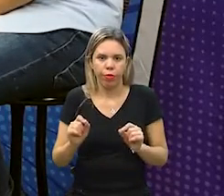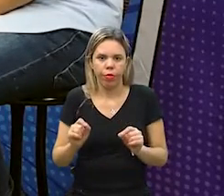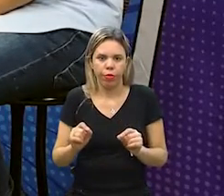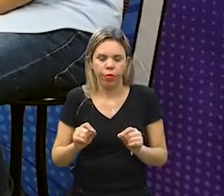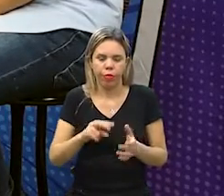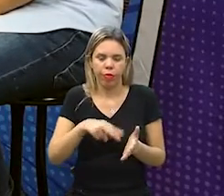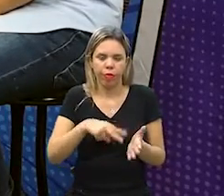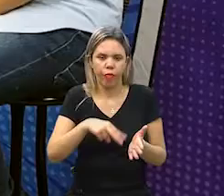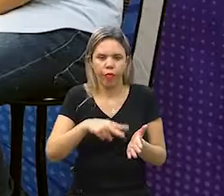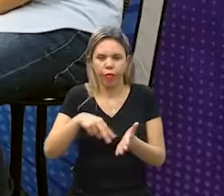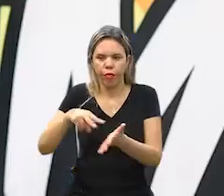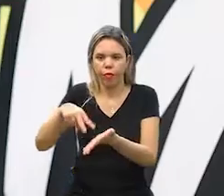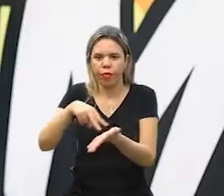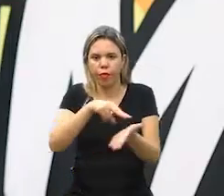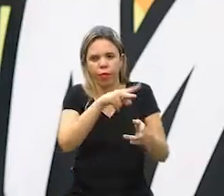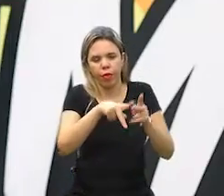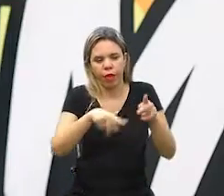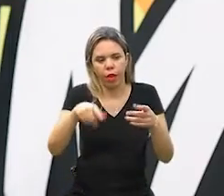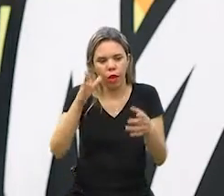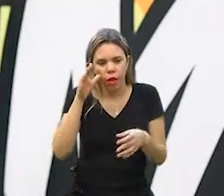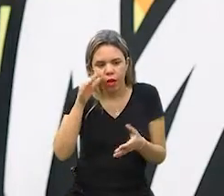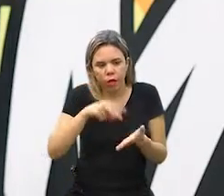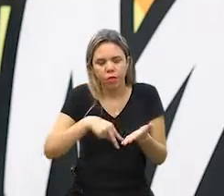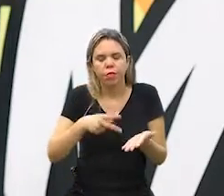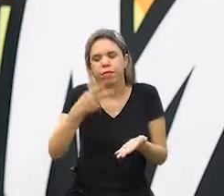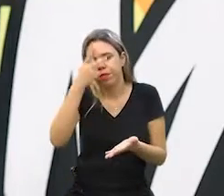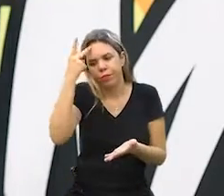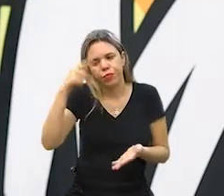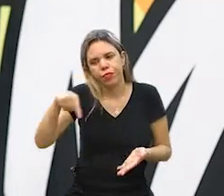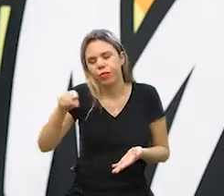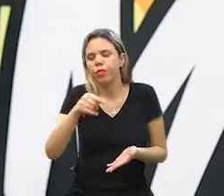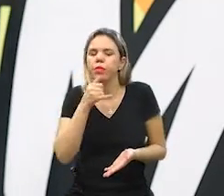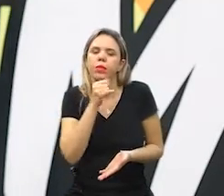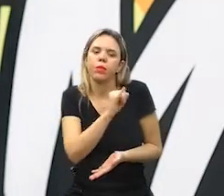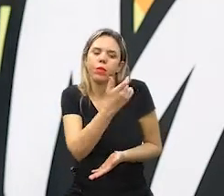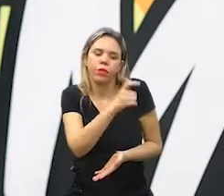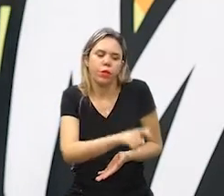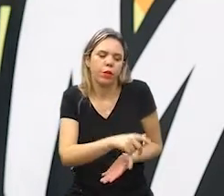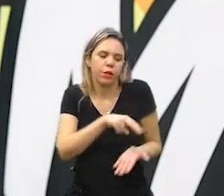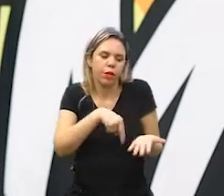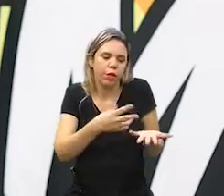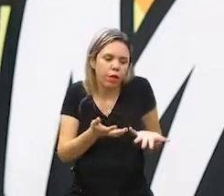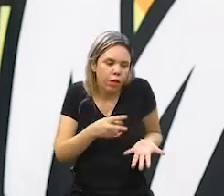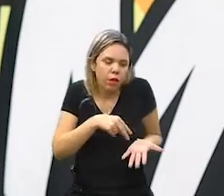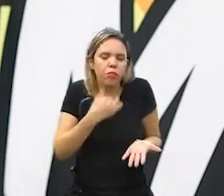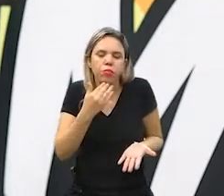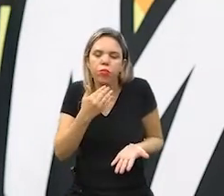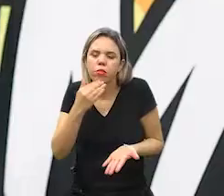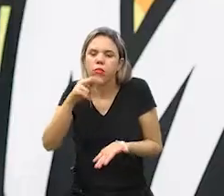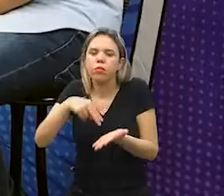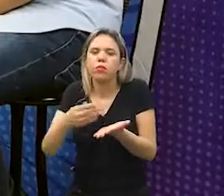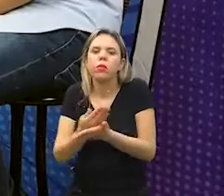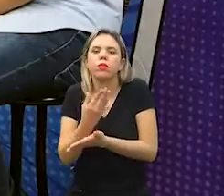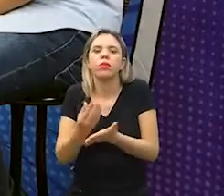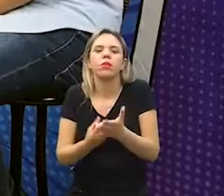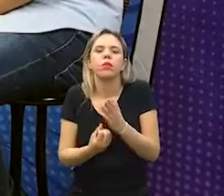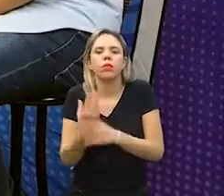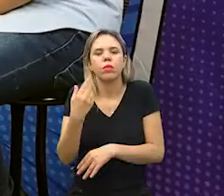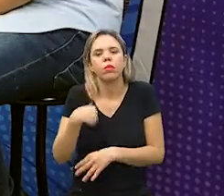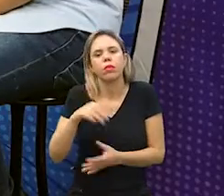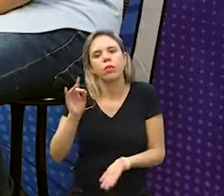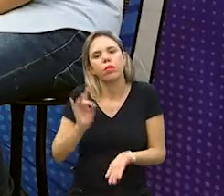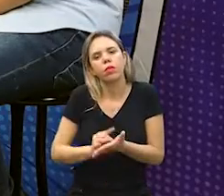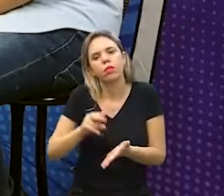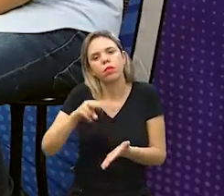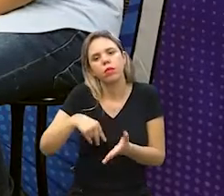ser lido, né? Eu acho que como eu disse, o livro não existe sem leitores. Então, o principal desafio realmente é